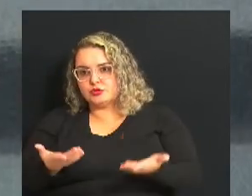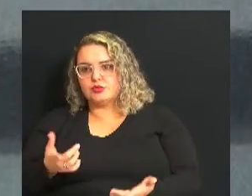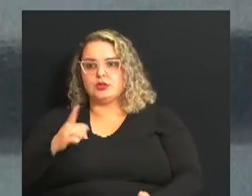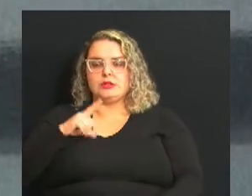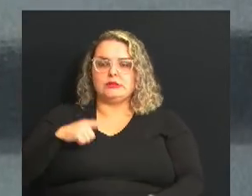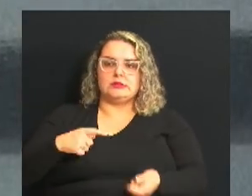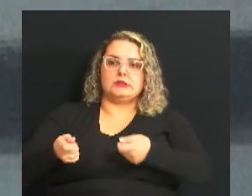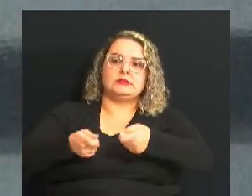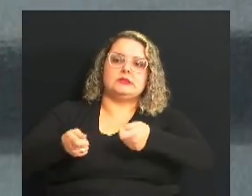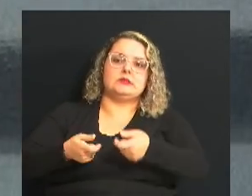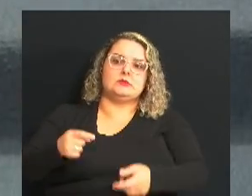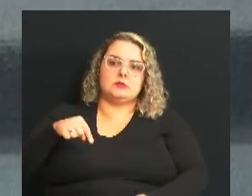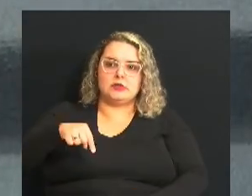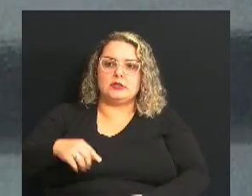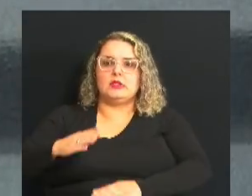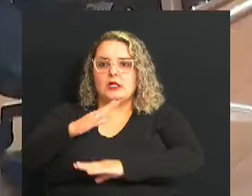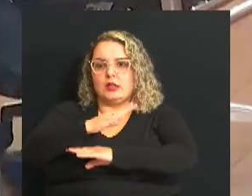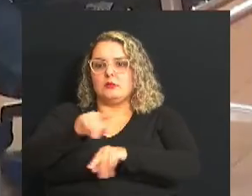aqui na Câmara também.